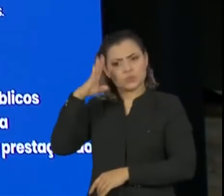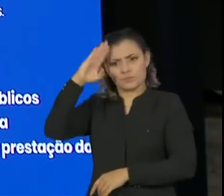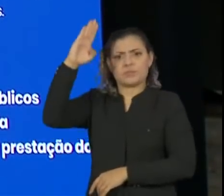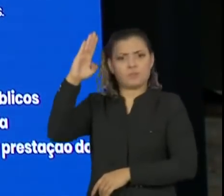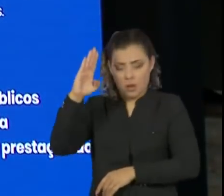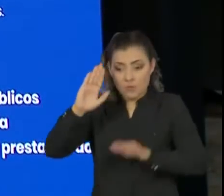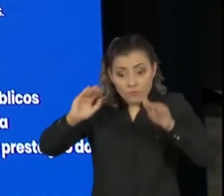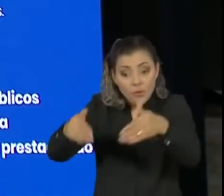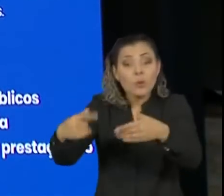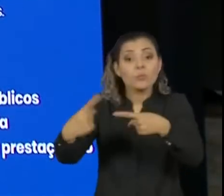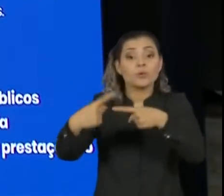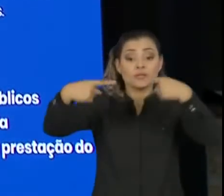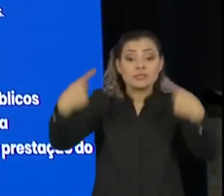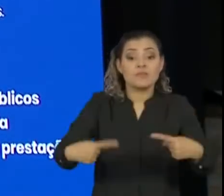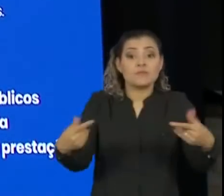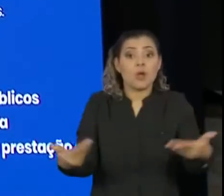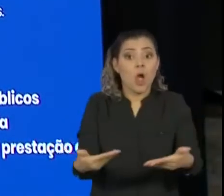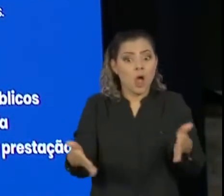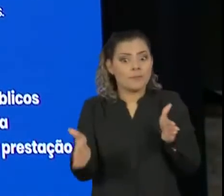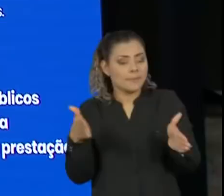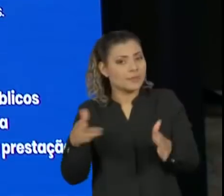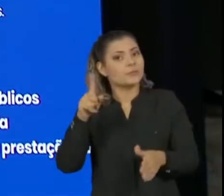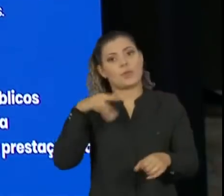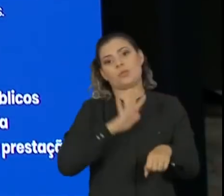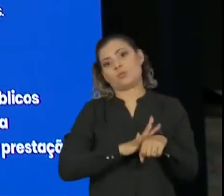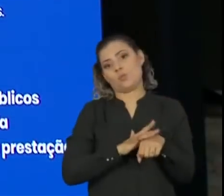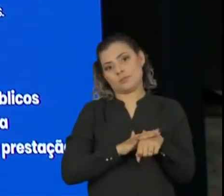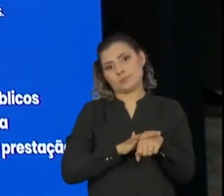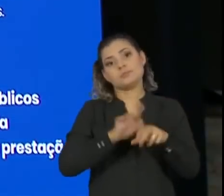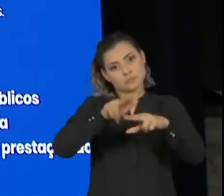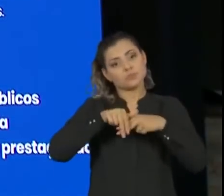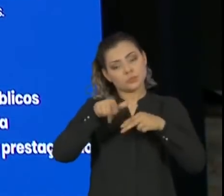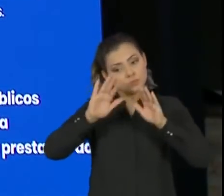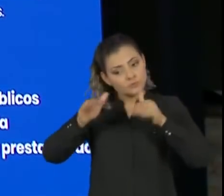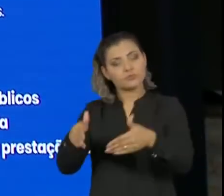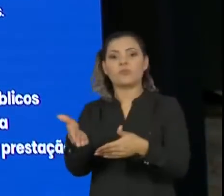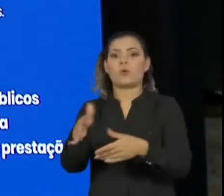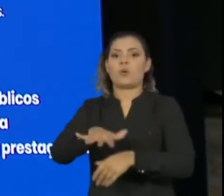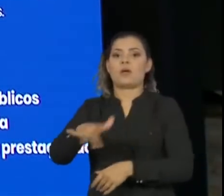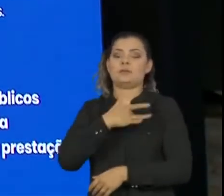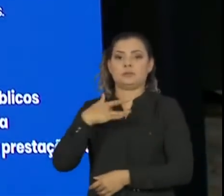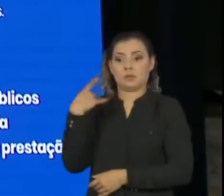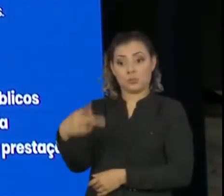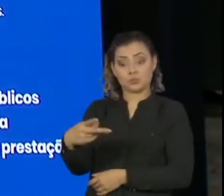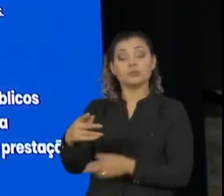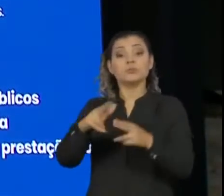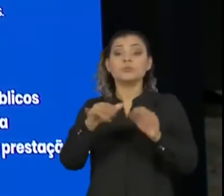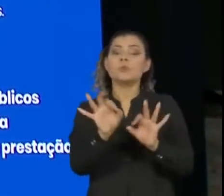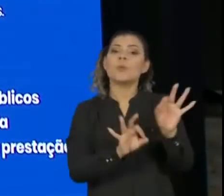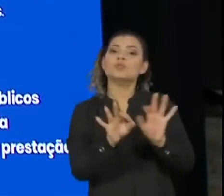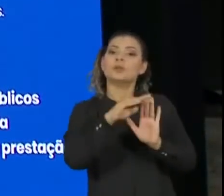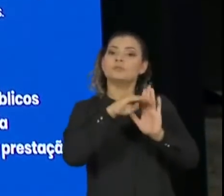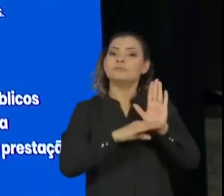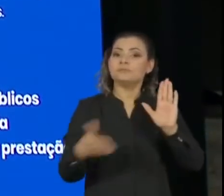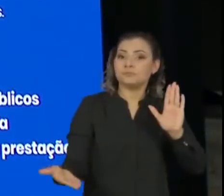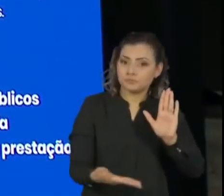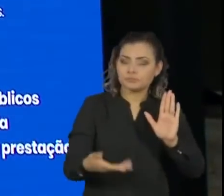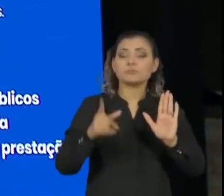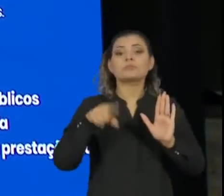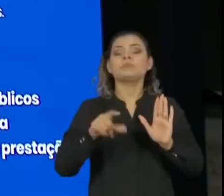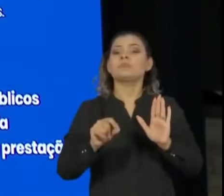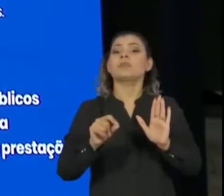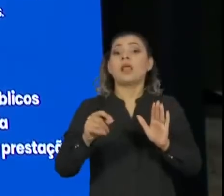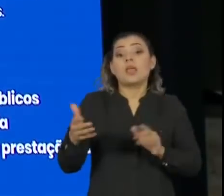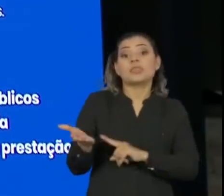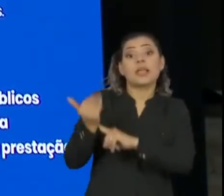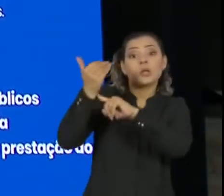porque o principal desafio de governo que estamos todos enfrentando hoje é o Covid-19. Esse programa, ele acelera a adoção